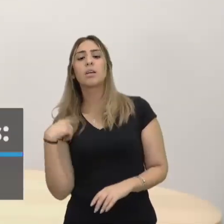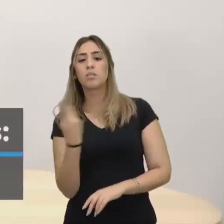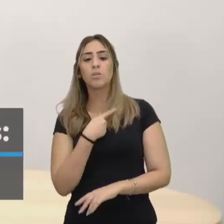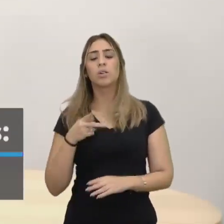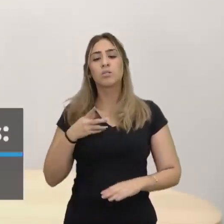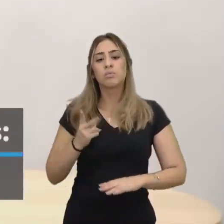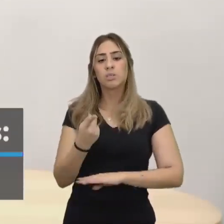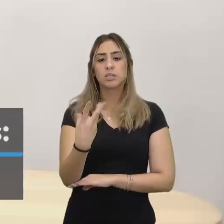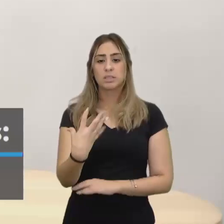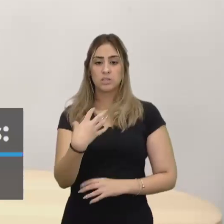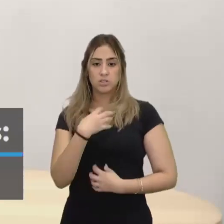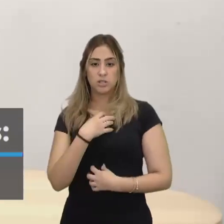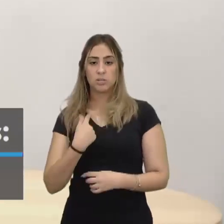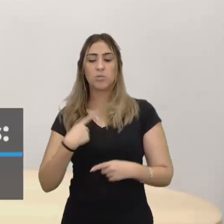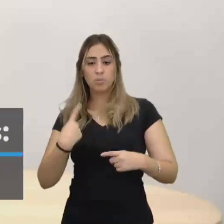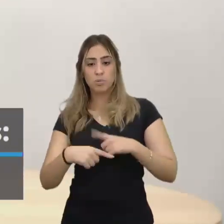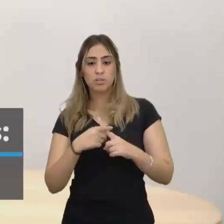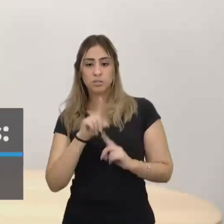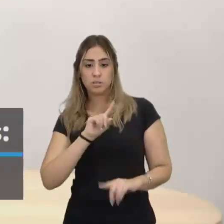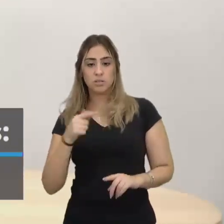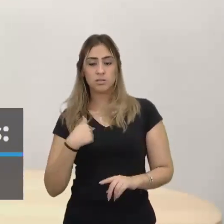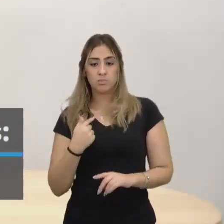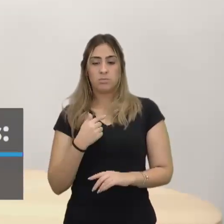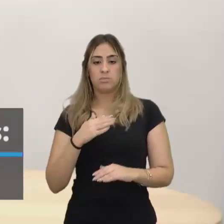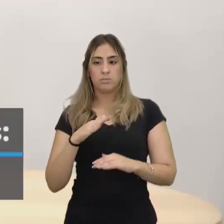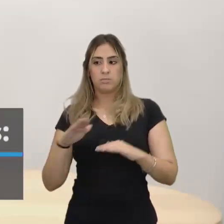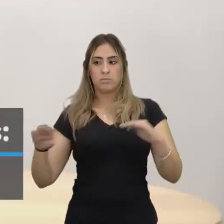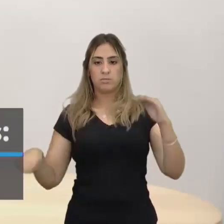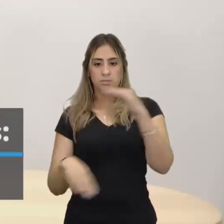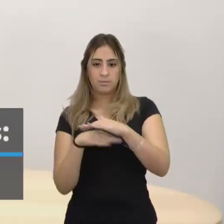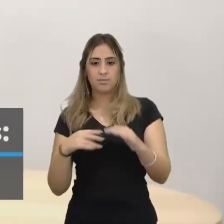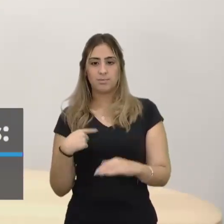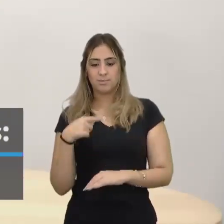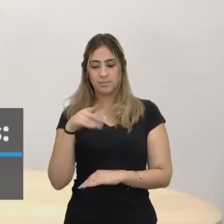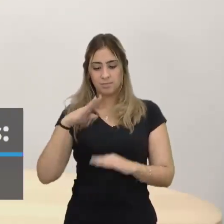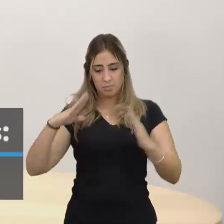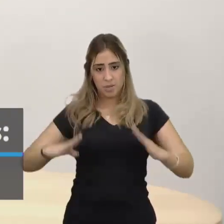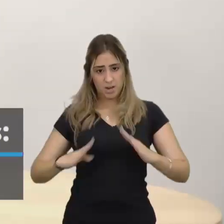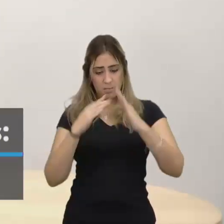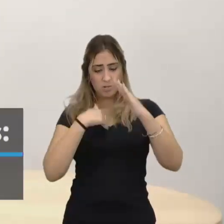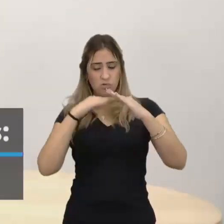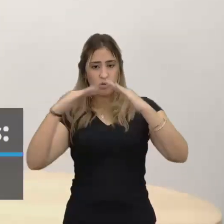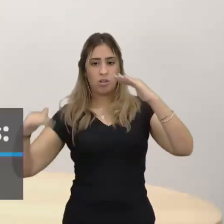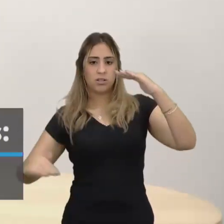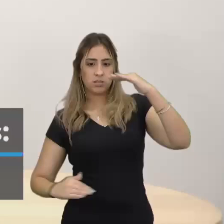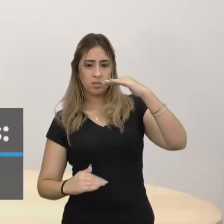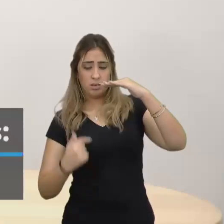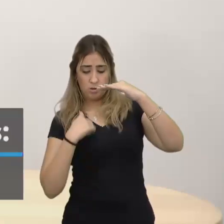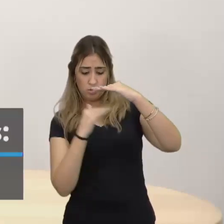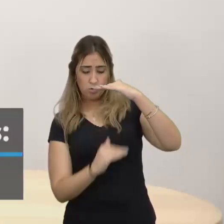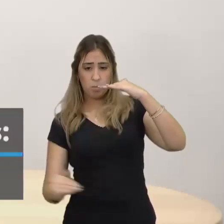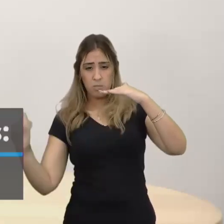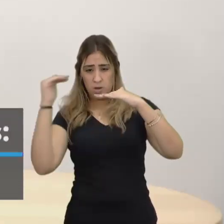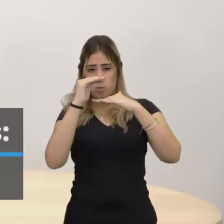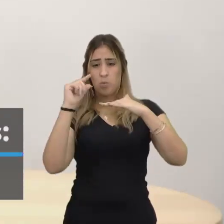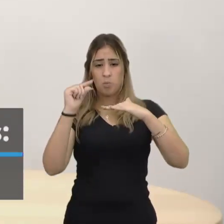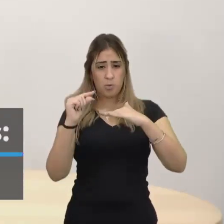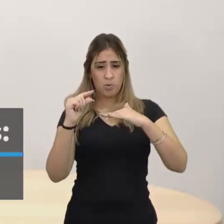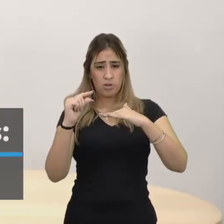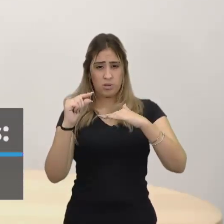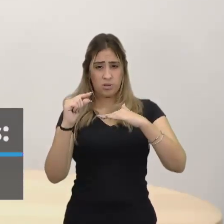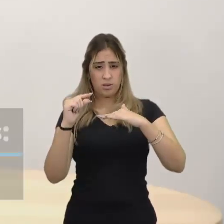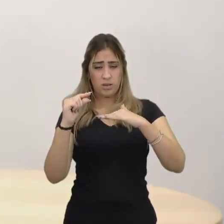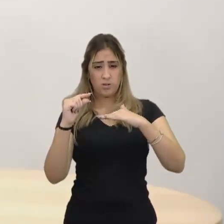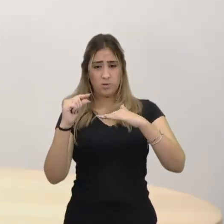dessa forma, porque senão eu vou descer nessa pirâmide. Então, se eu subir um degrauzinho aqui, um